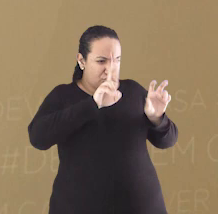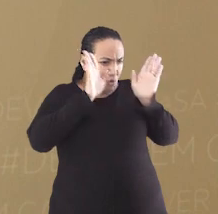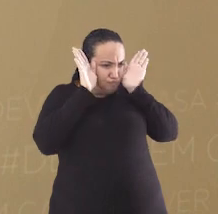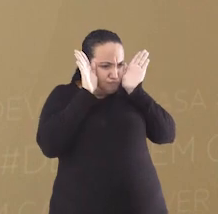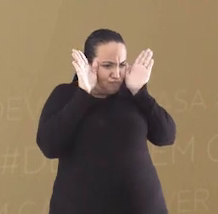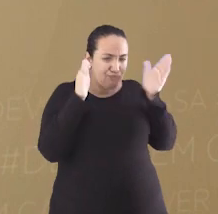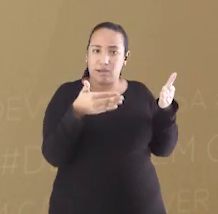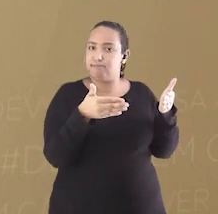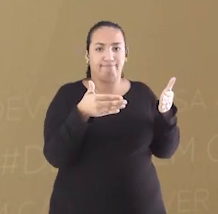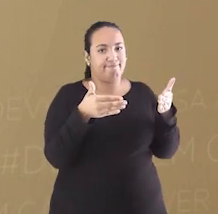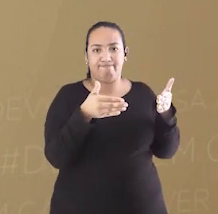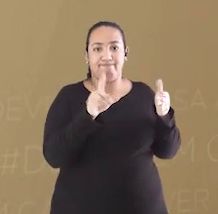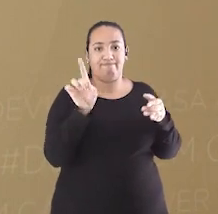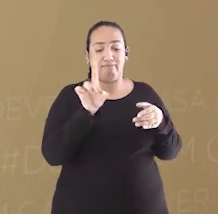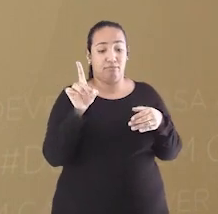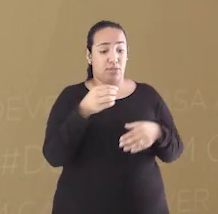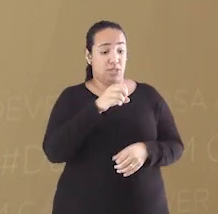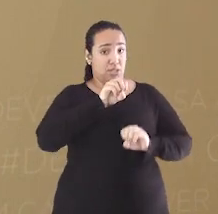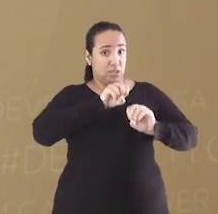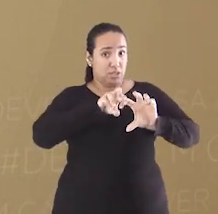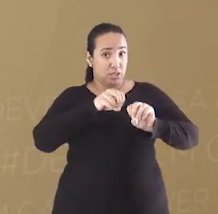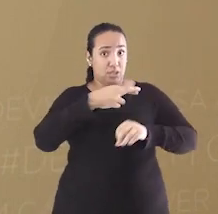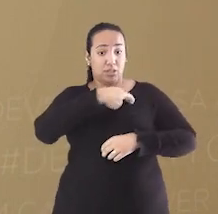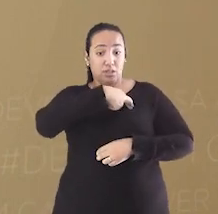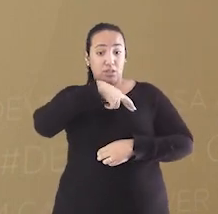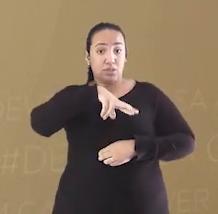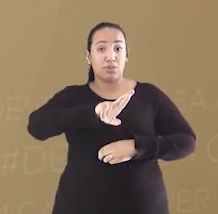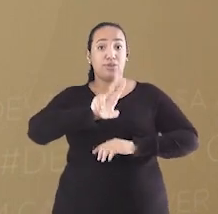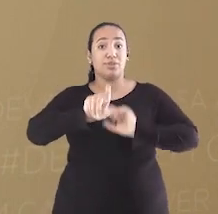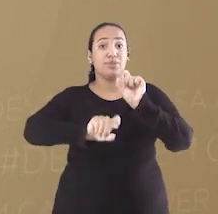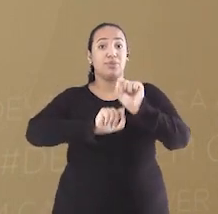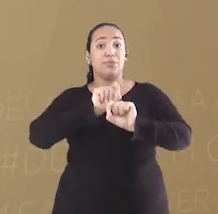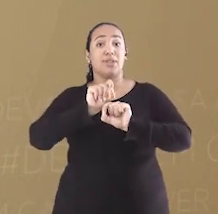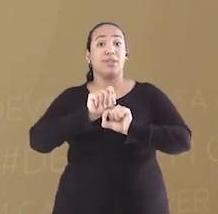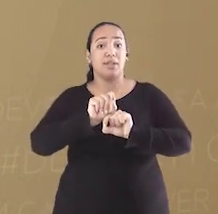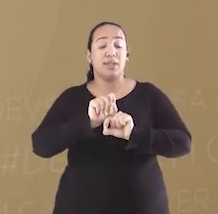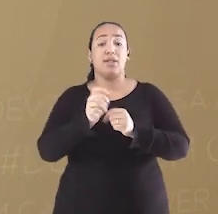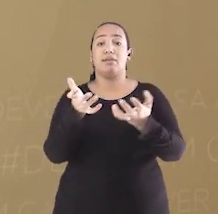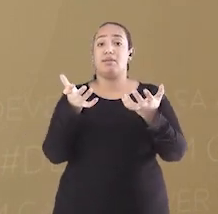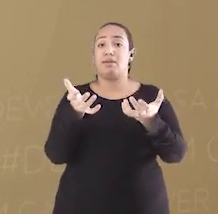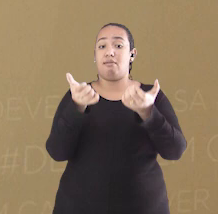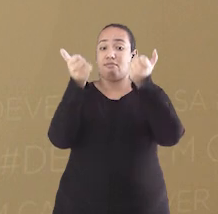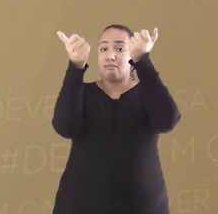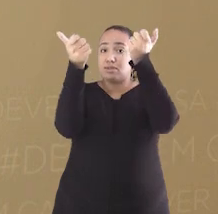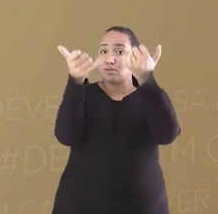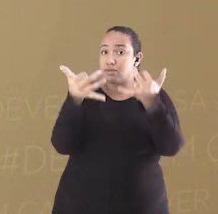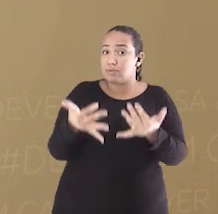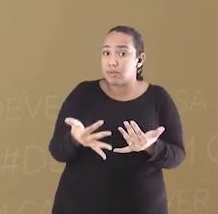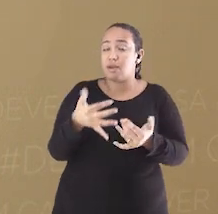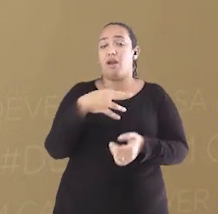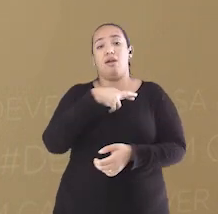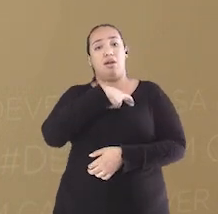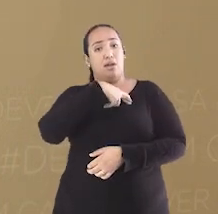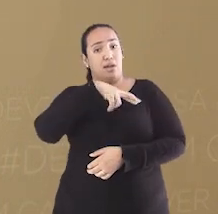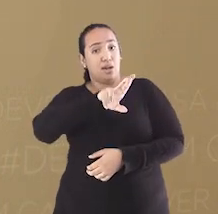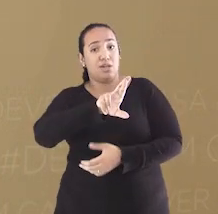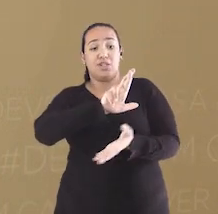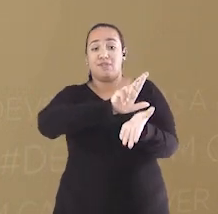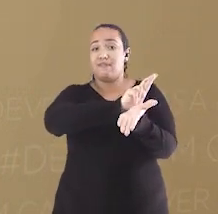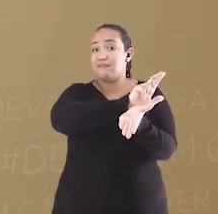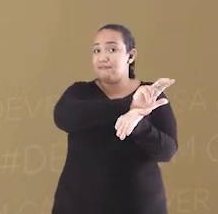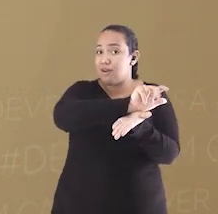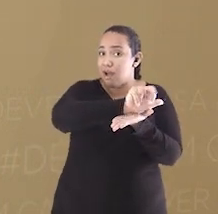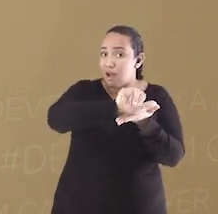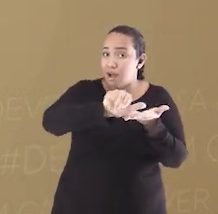religião. O ensino religioso, ele busca, na verdade, sim, explicitar as religiões